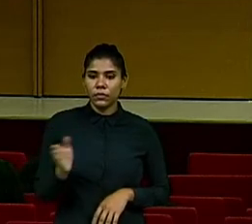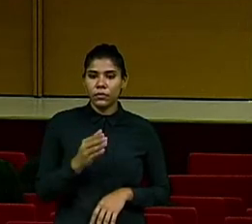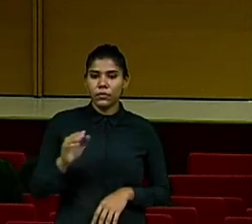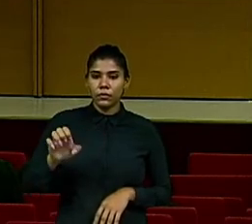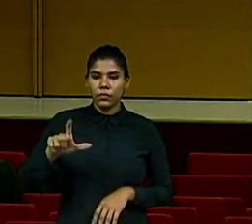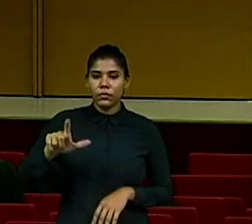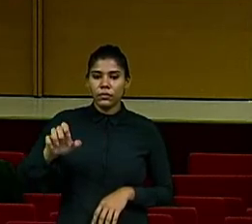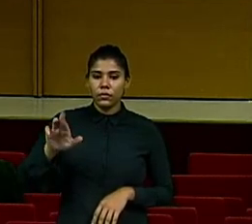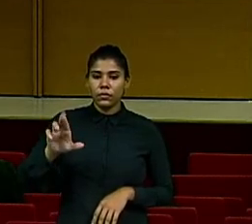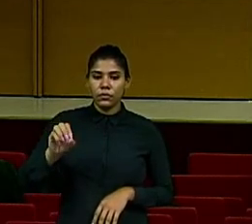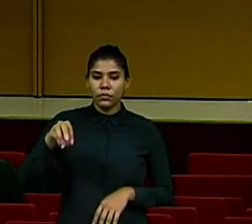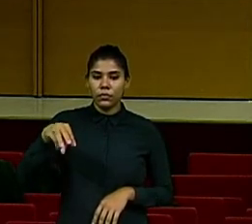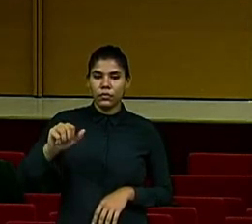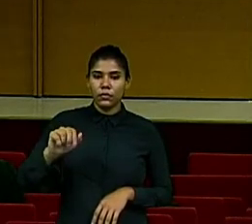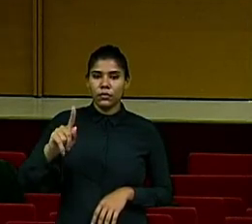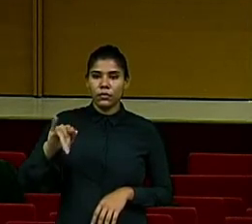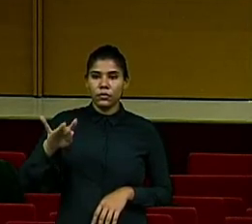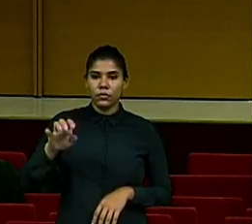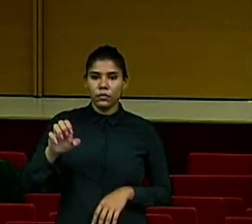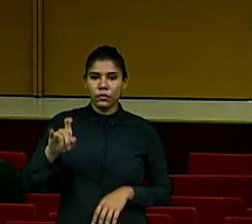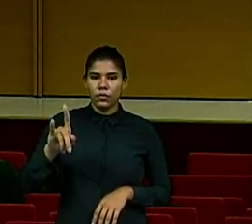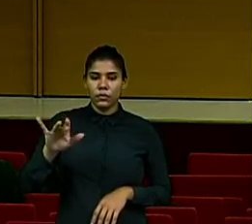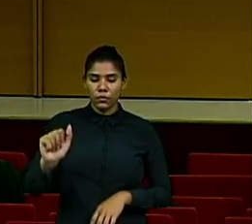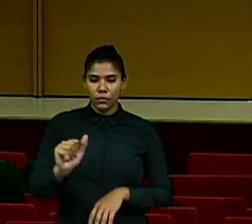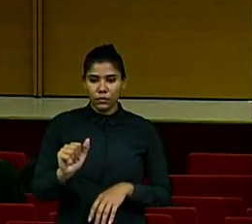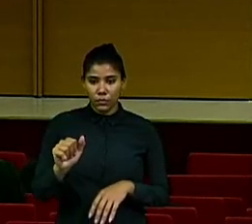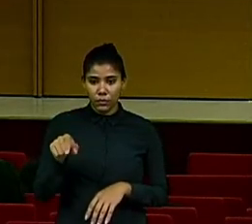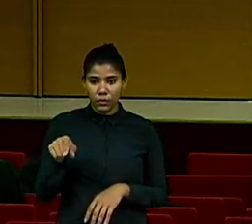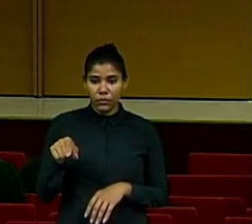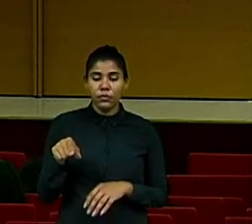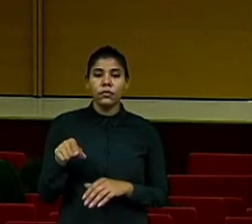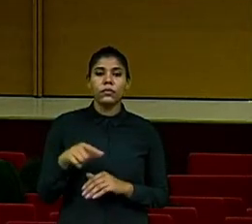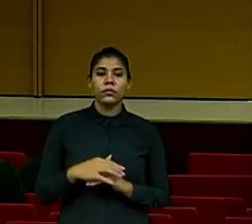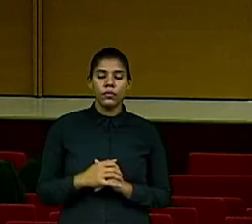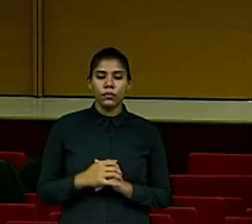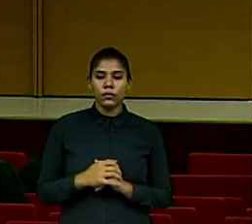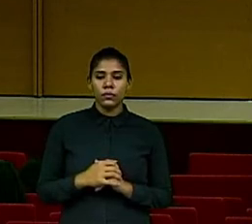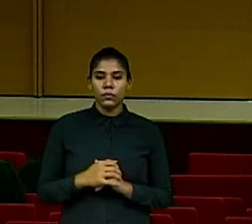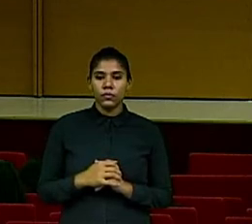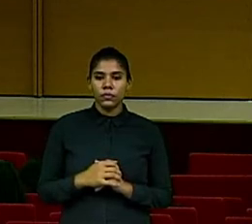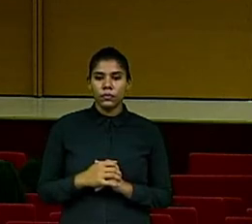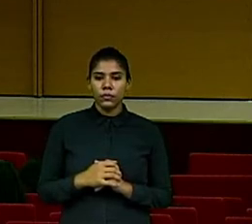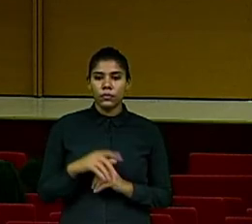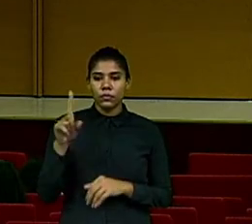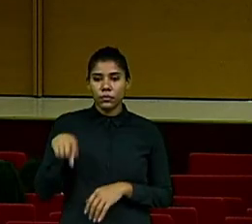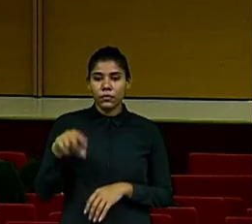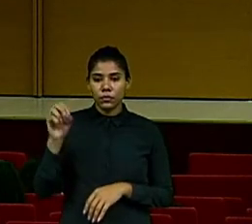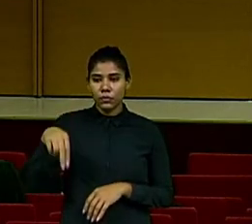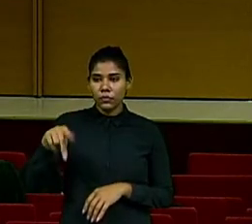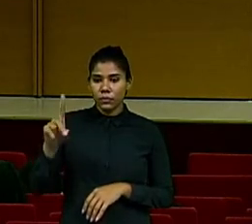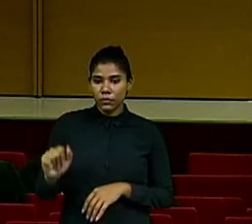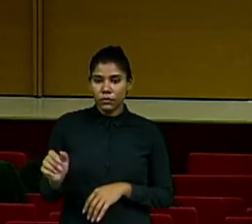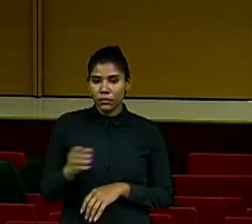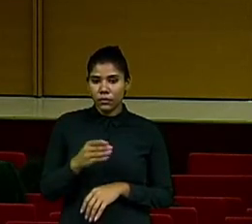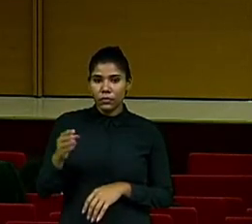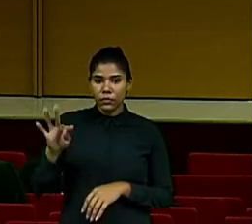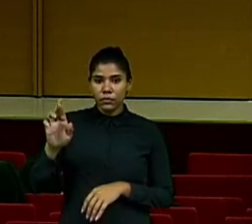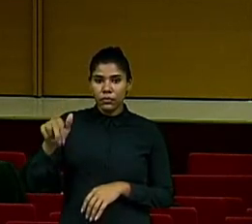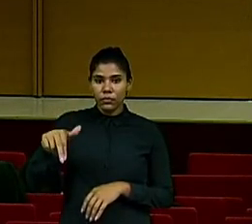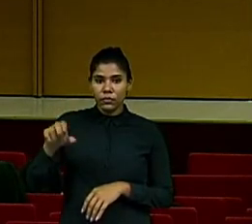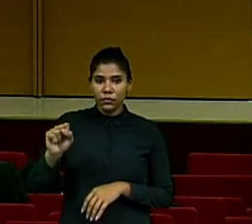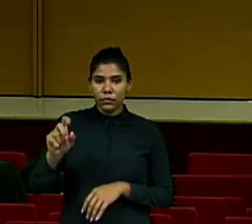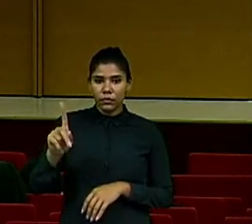oscila na vertical e ela se propaga na horizontal que é uma onda transversal as